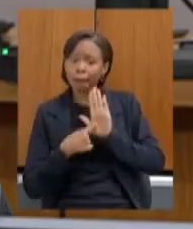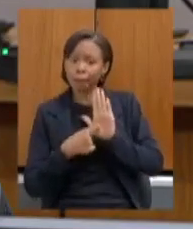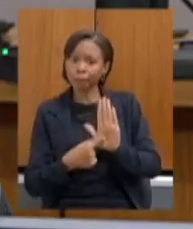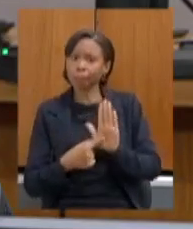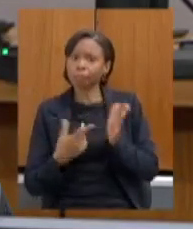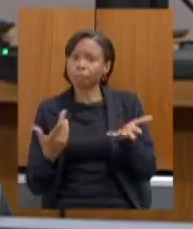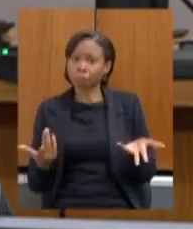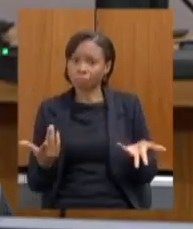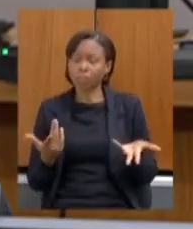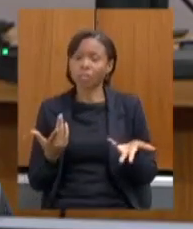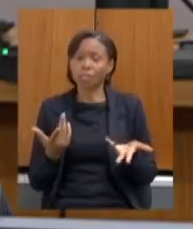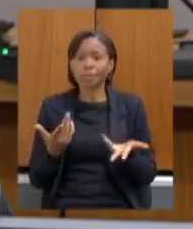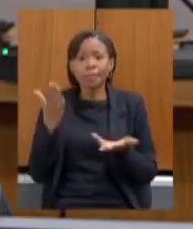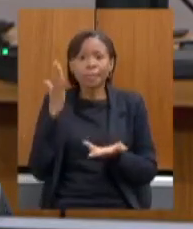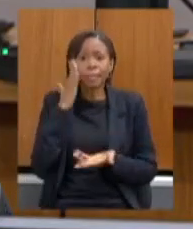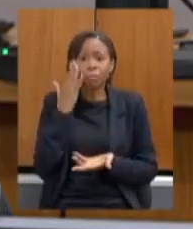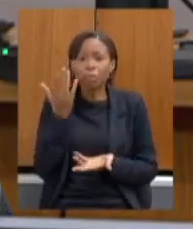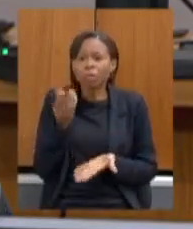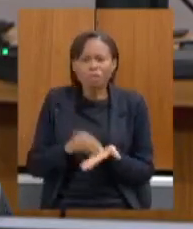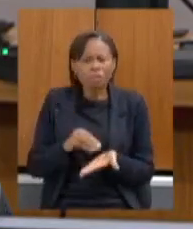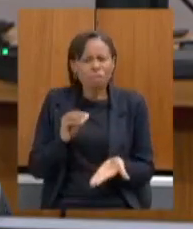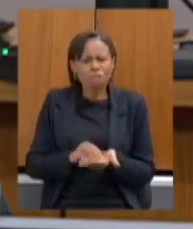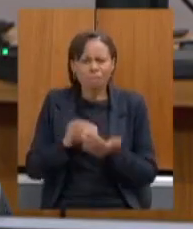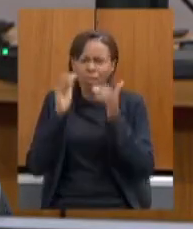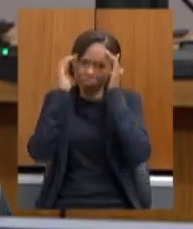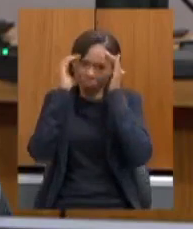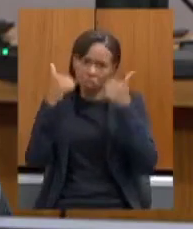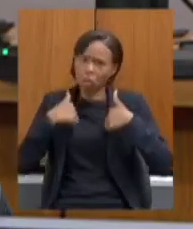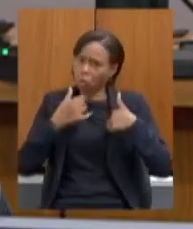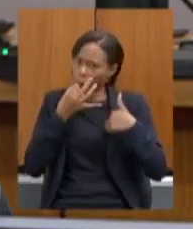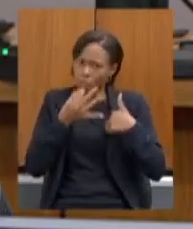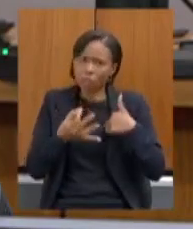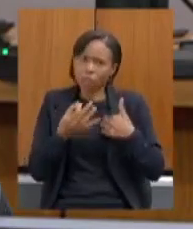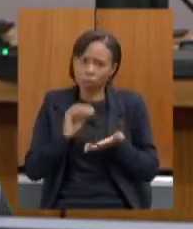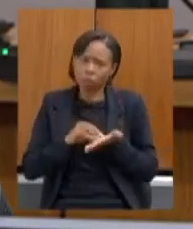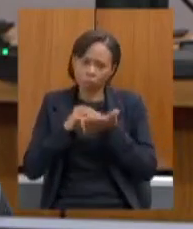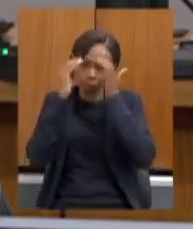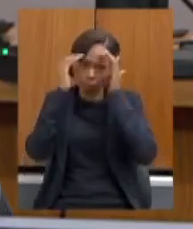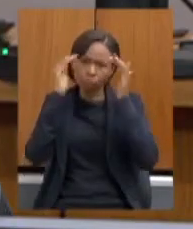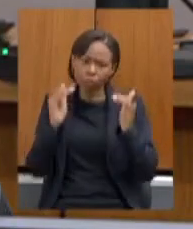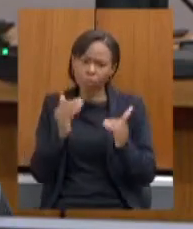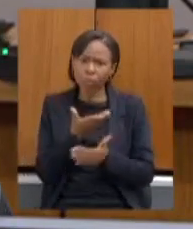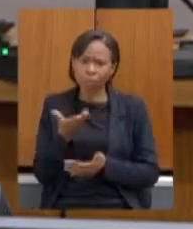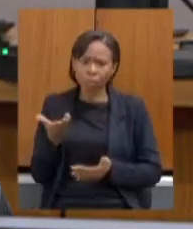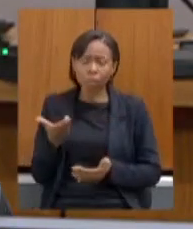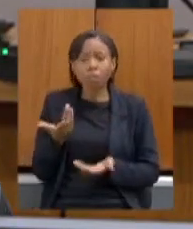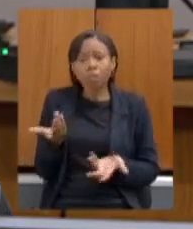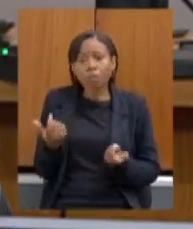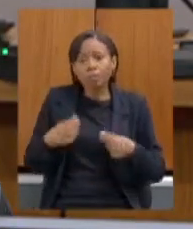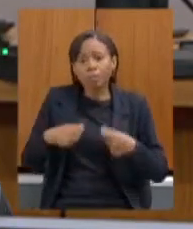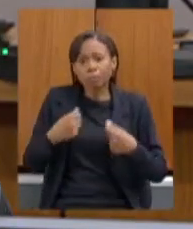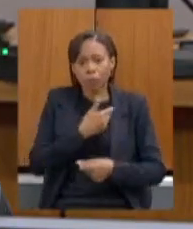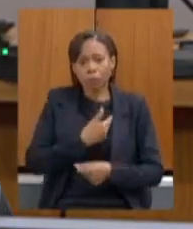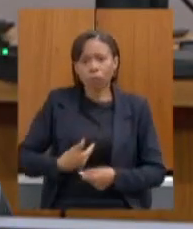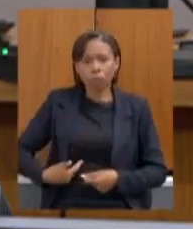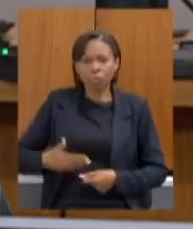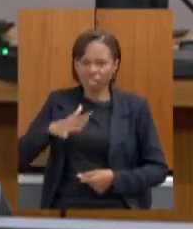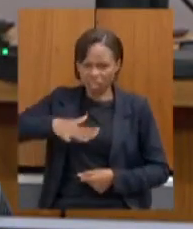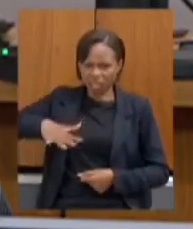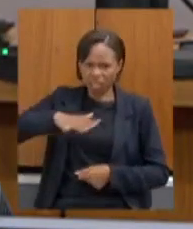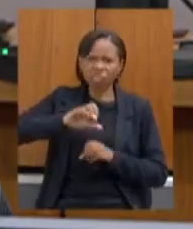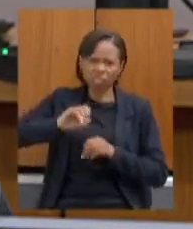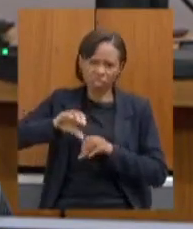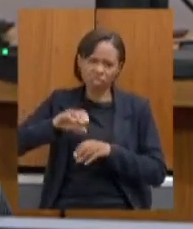completamente desrespeitosa, na minha opinião, e é que é preciso que o governo, então, pelo menos eu digo isso no âmbito da